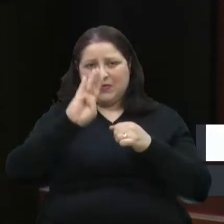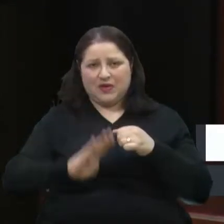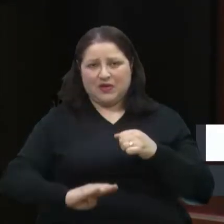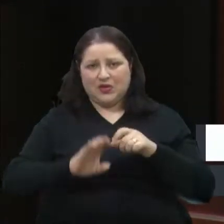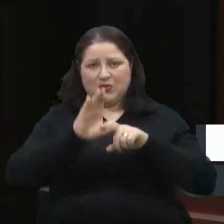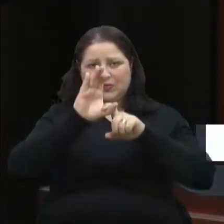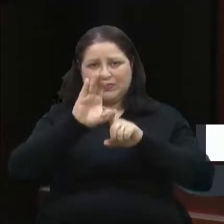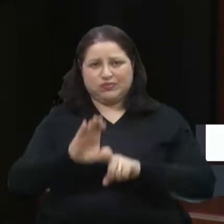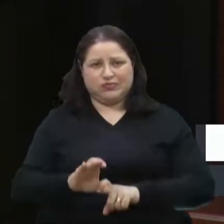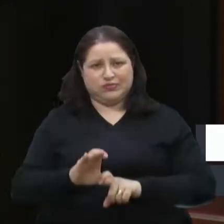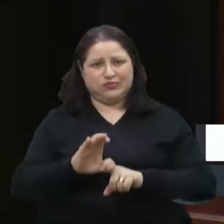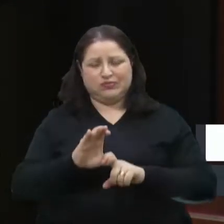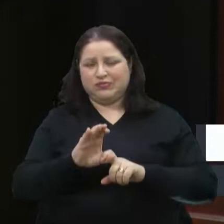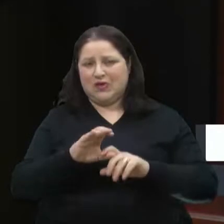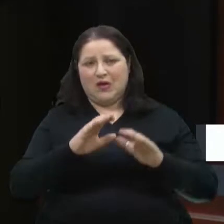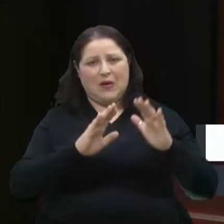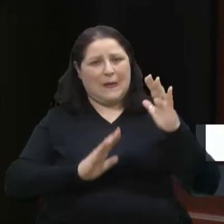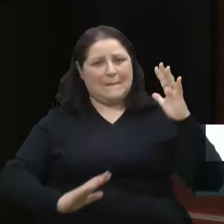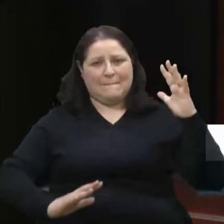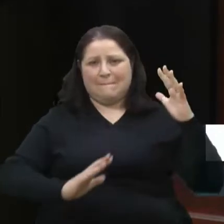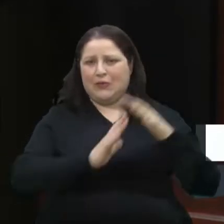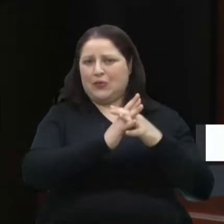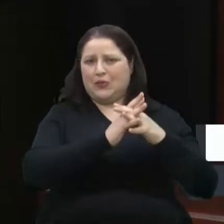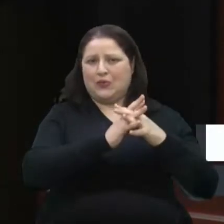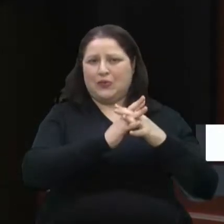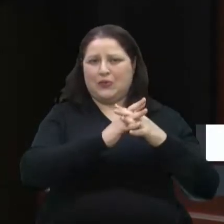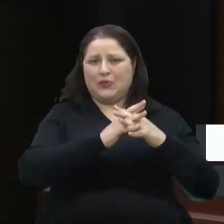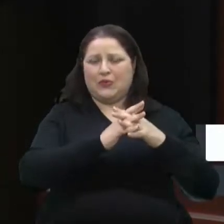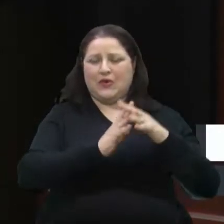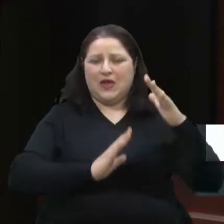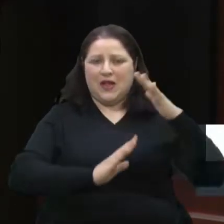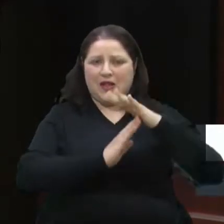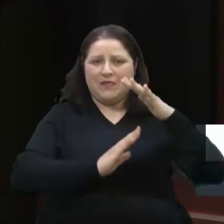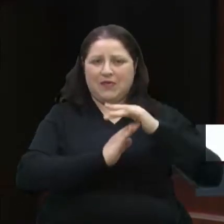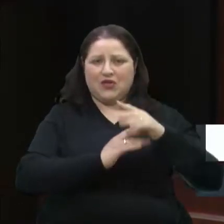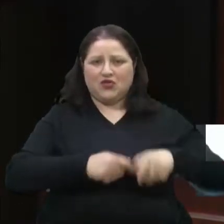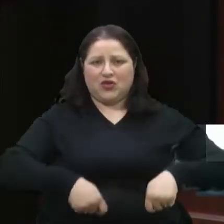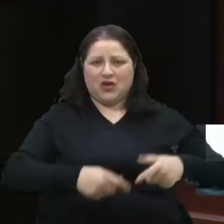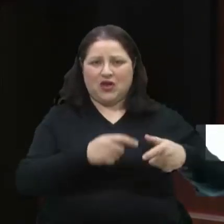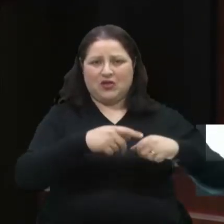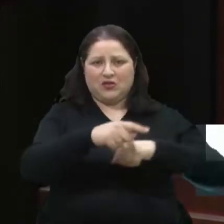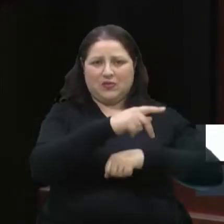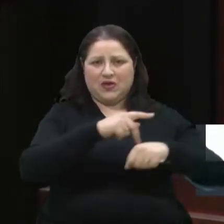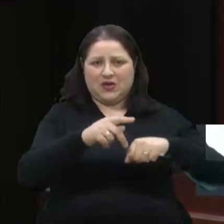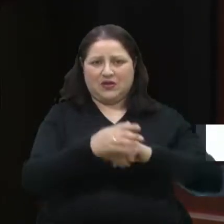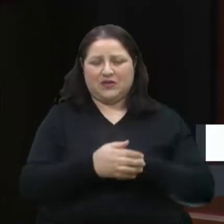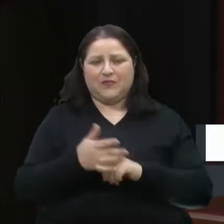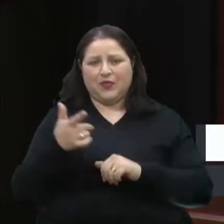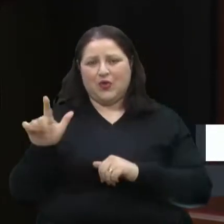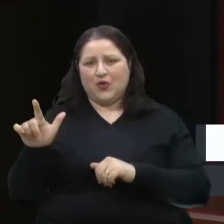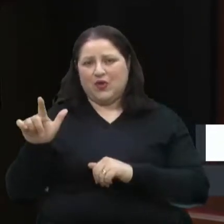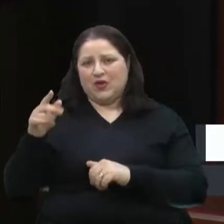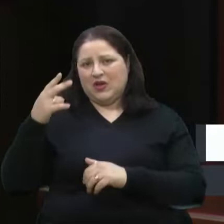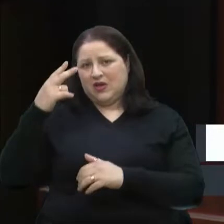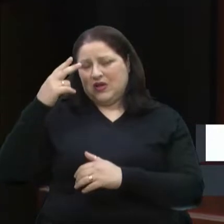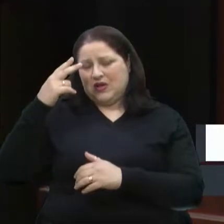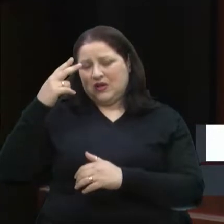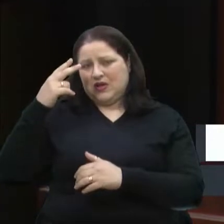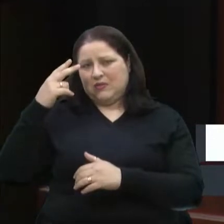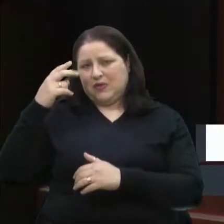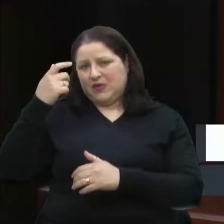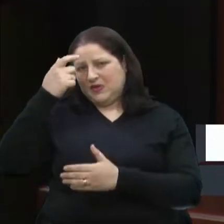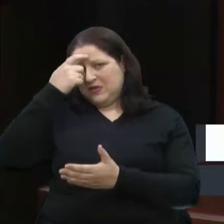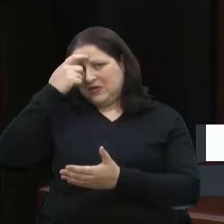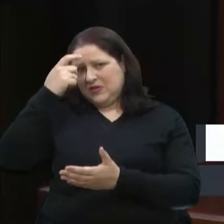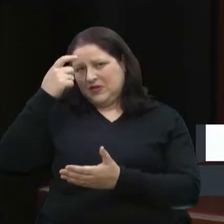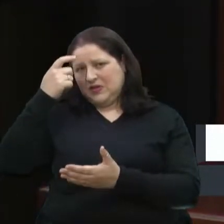absurdos o teto de gastos no nosso país. A outra hipótese inventada pela equipe de transição